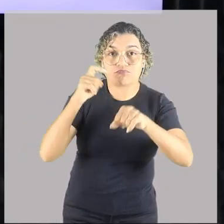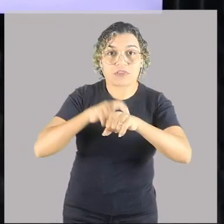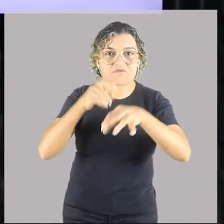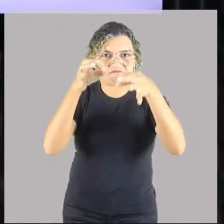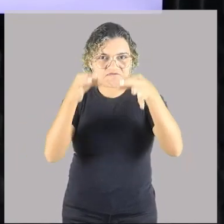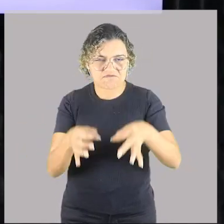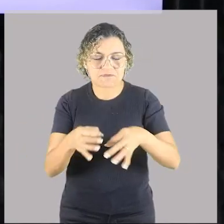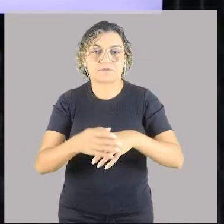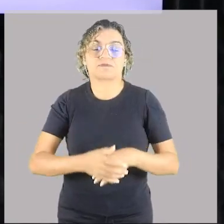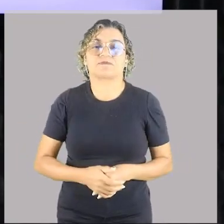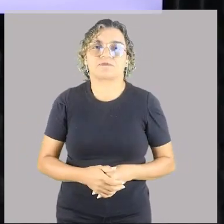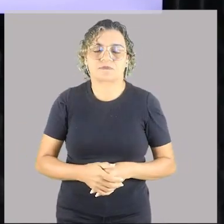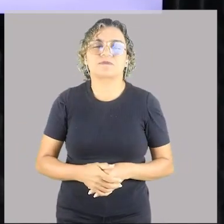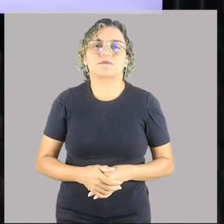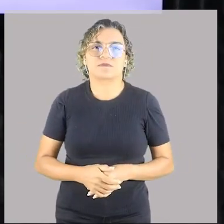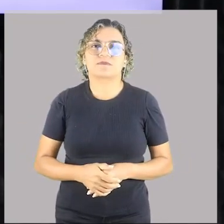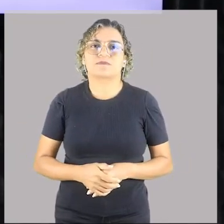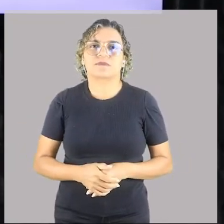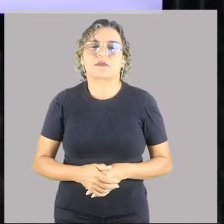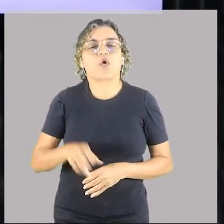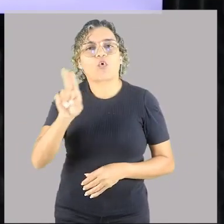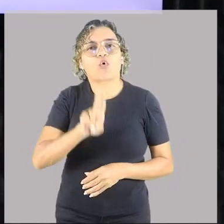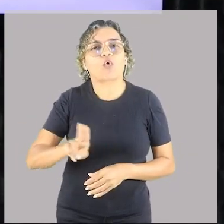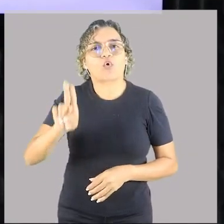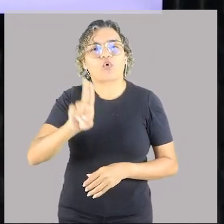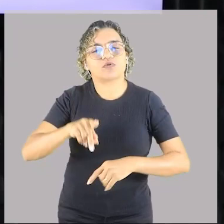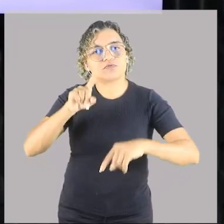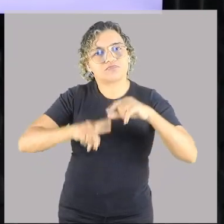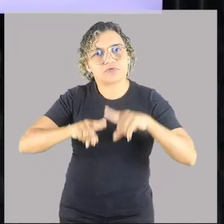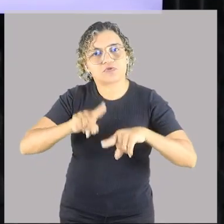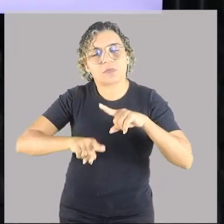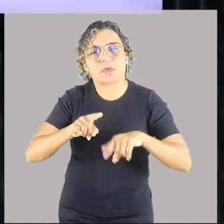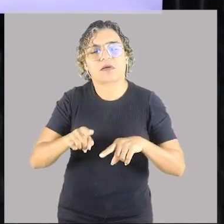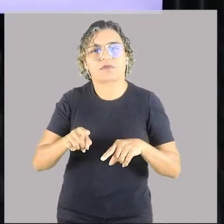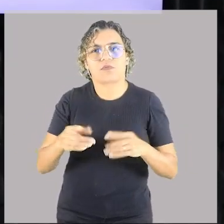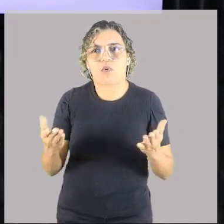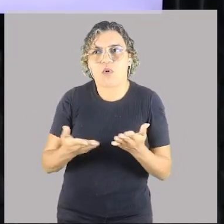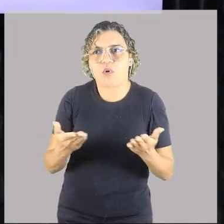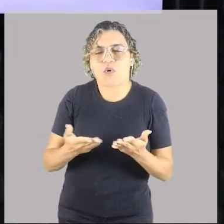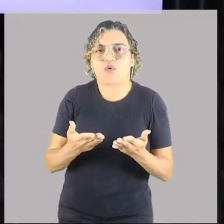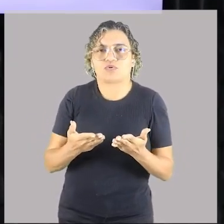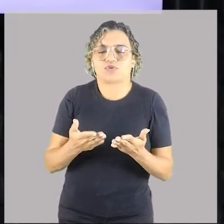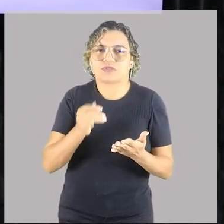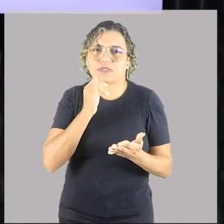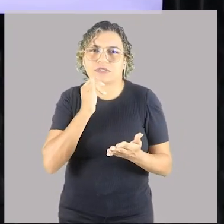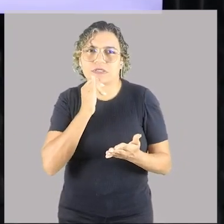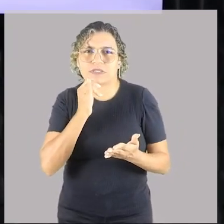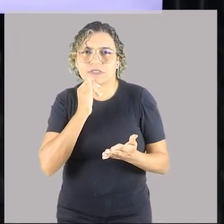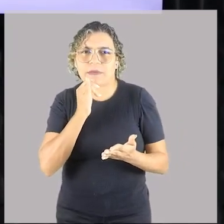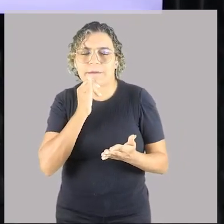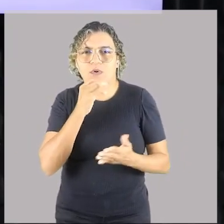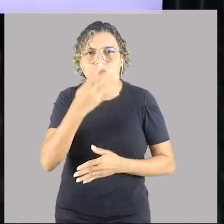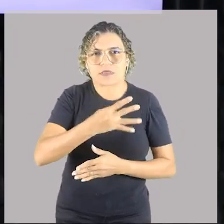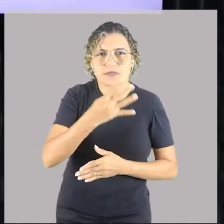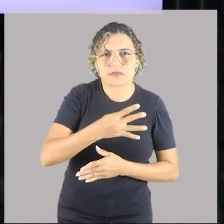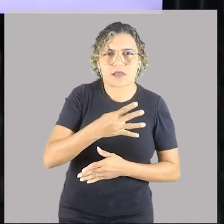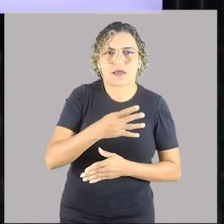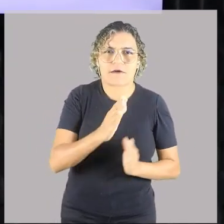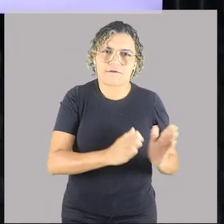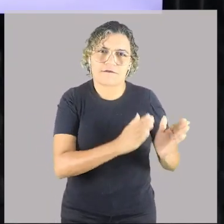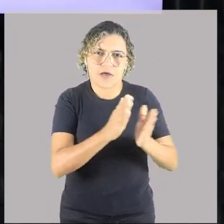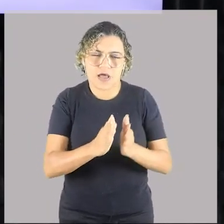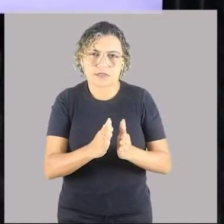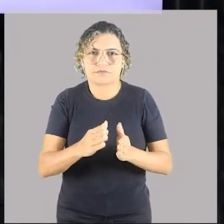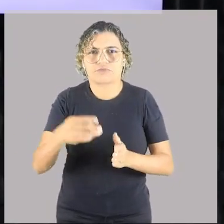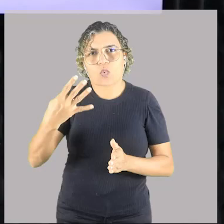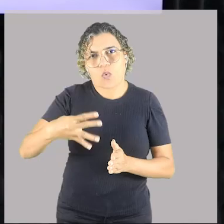real. Utiliza-se de um instrumento da era atual, né, da terceira fase e da quarta fase da